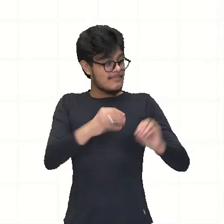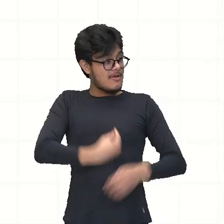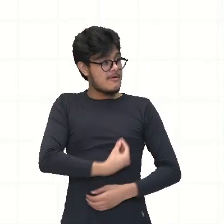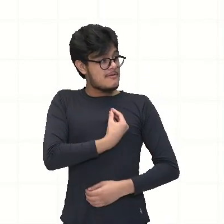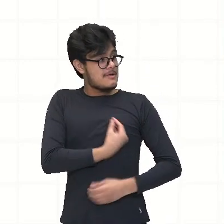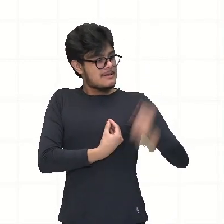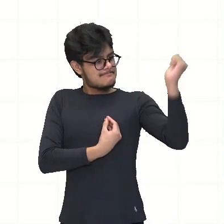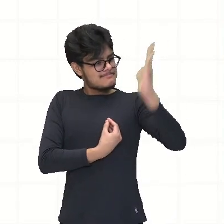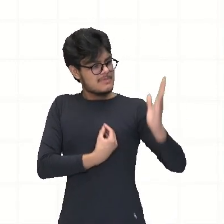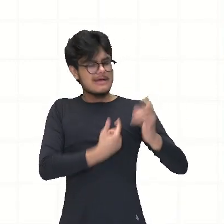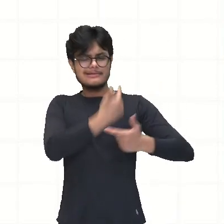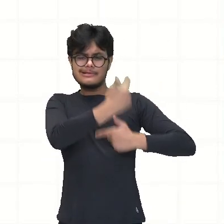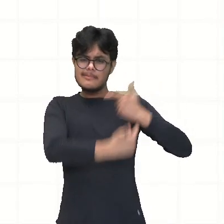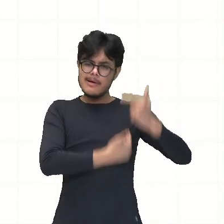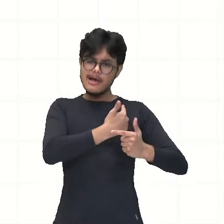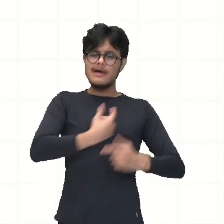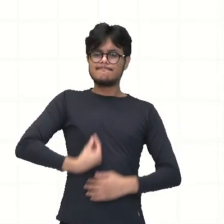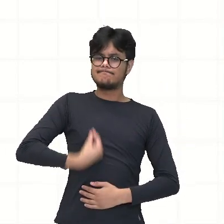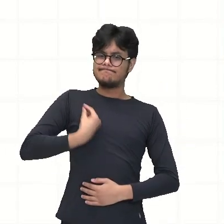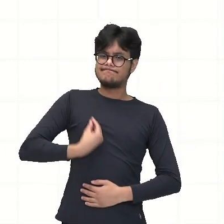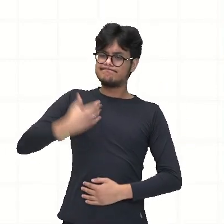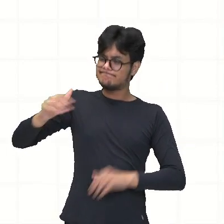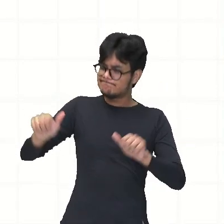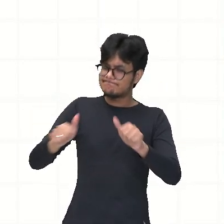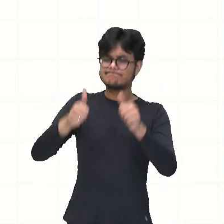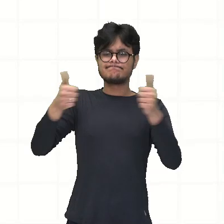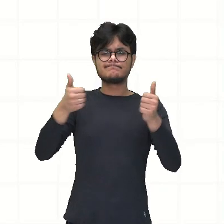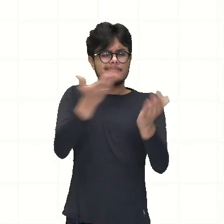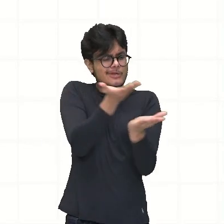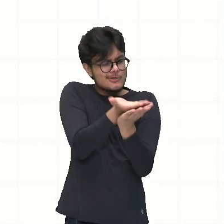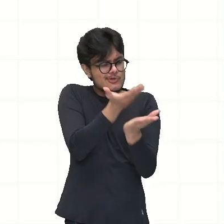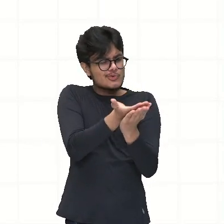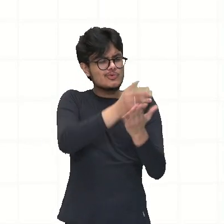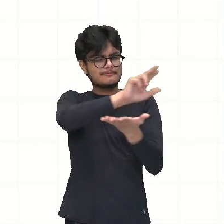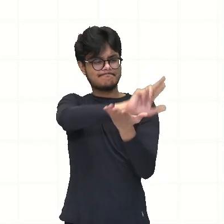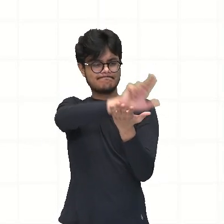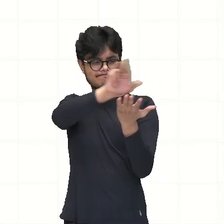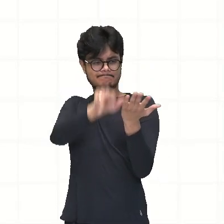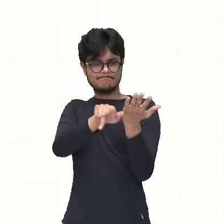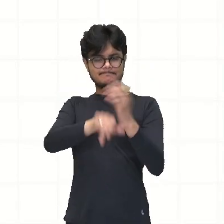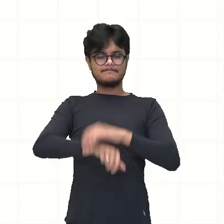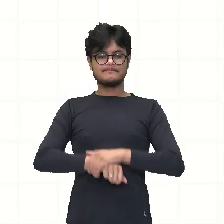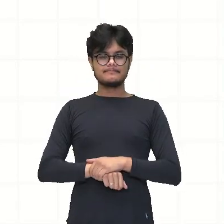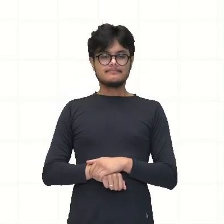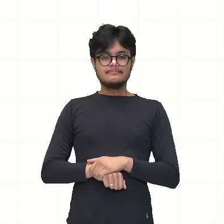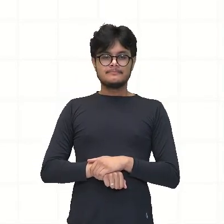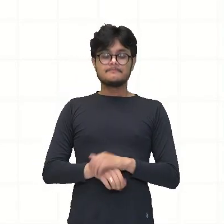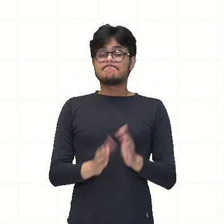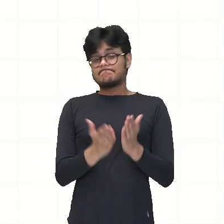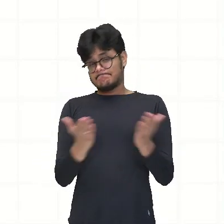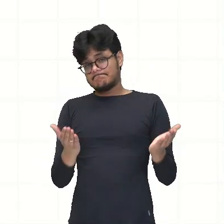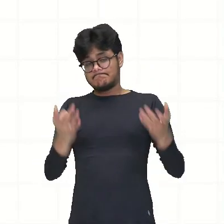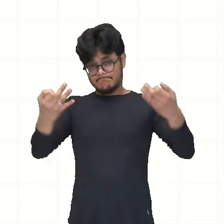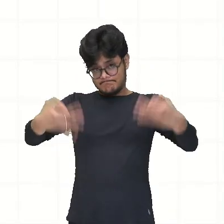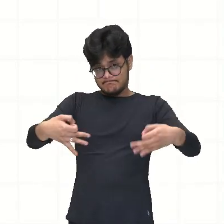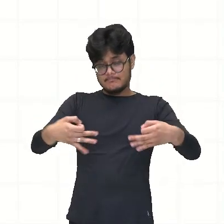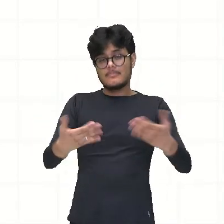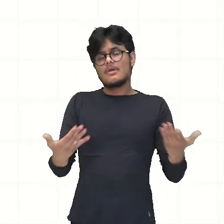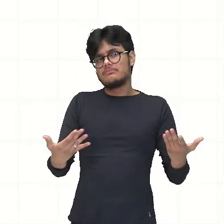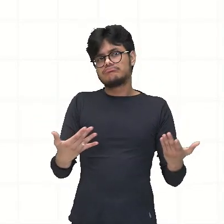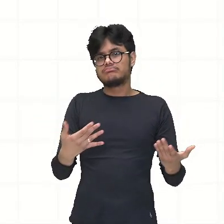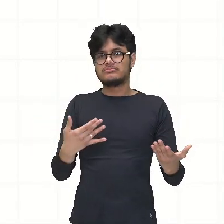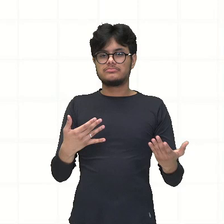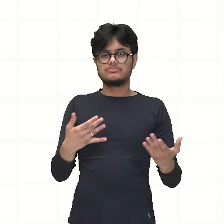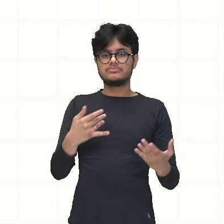o trabalho, melhores condições de vida, estudo, né, entre outras condições. Então, isso ocorreu de maneira